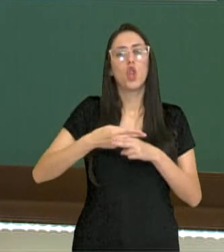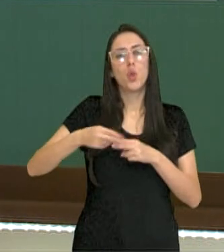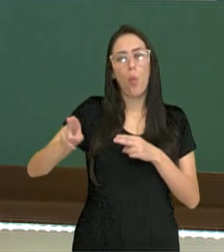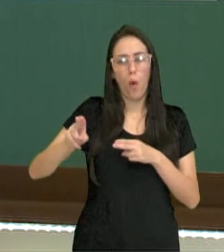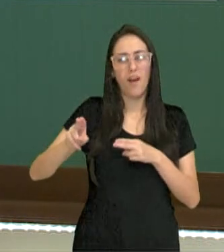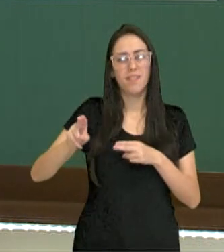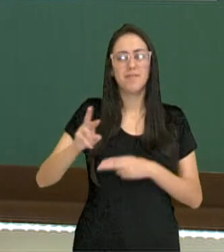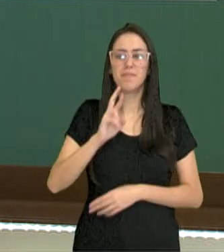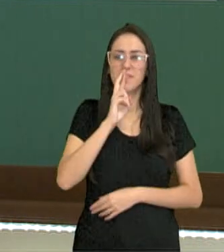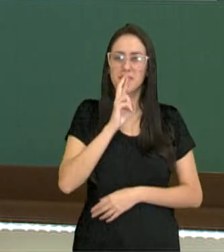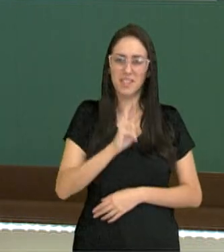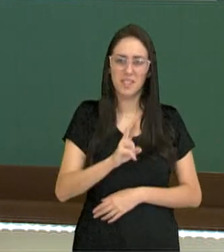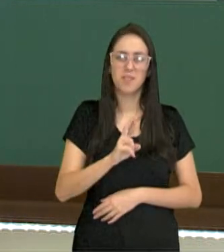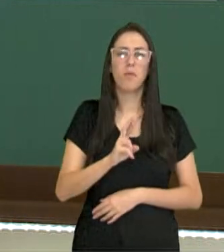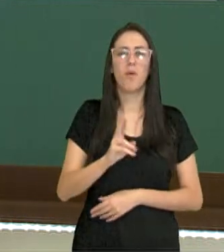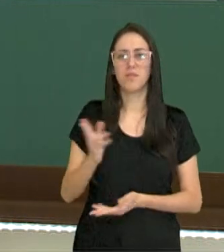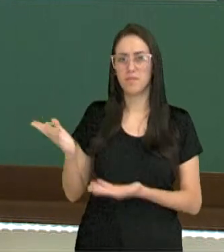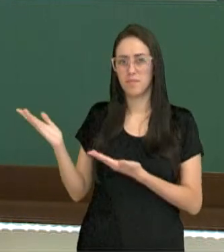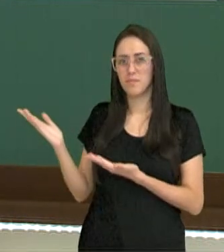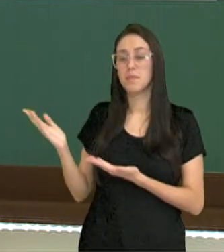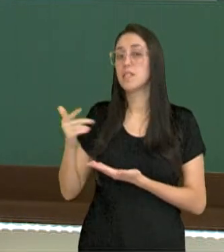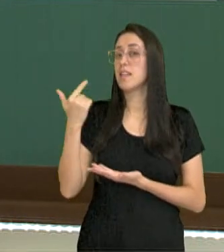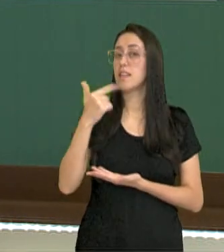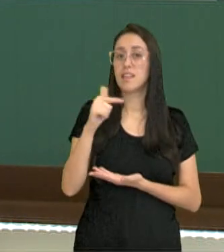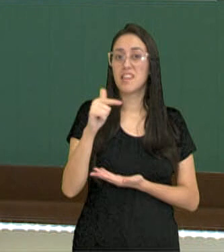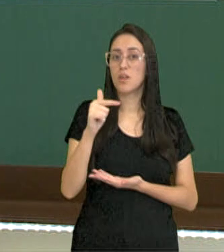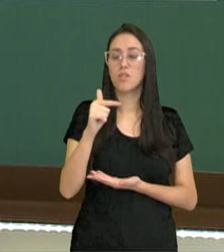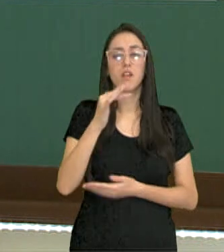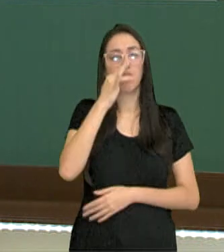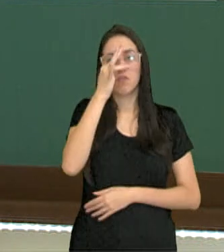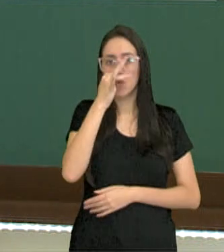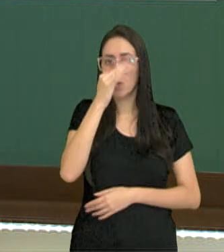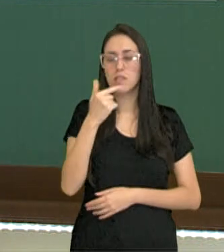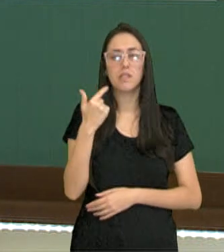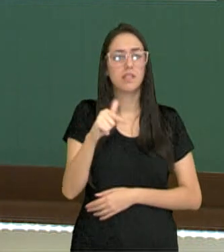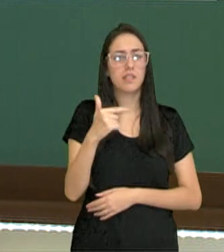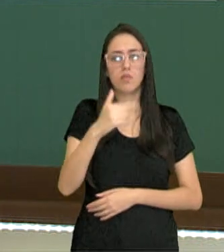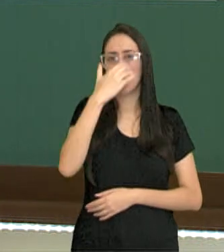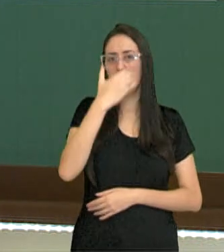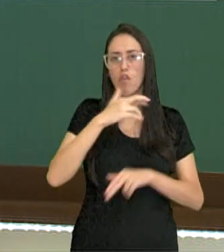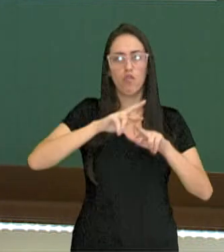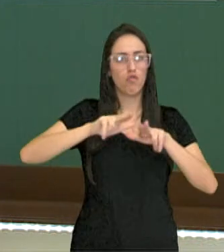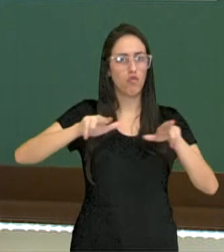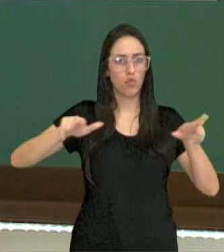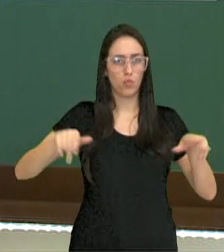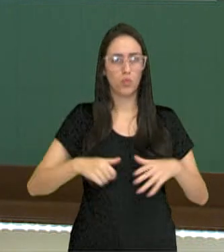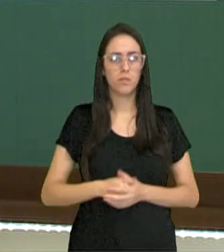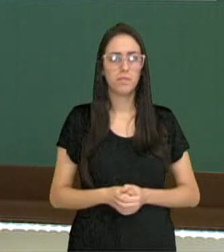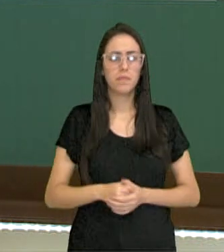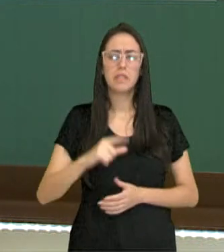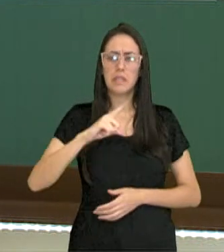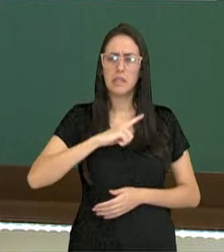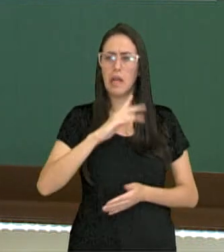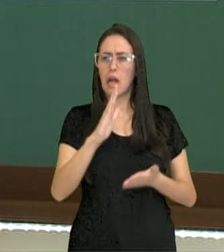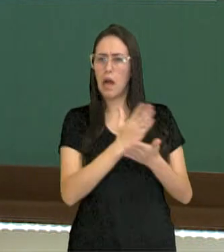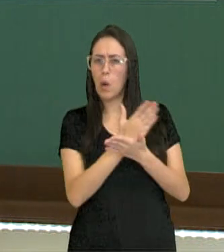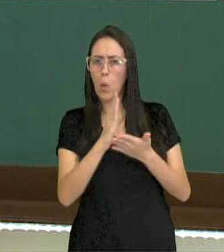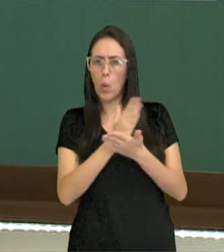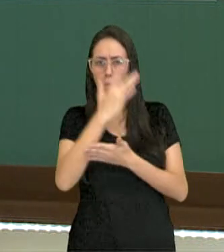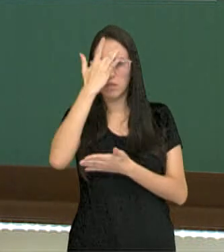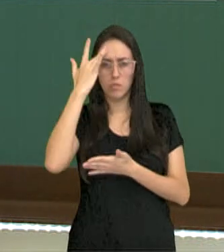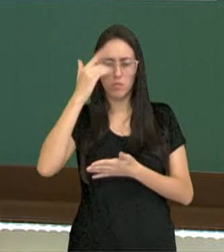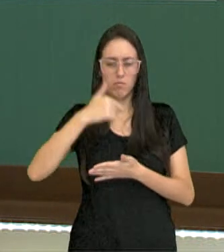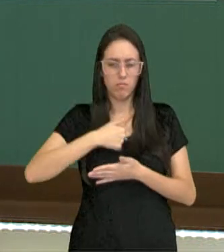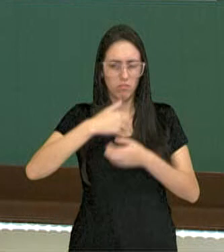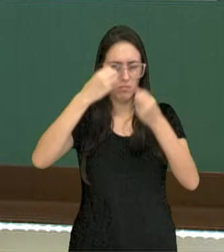Então a resposta dessa atividade é não apresentar nem flores nem frutos. E tem algumas pessoas, eu vou só contar para você,